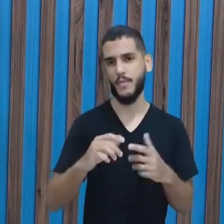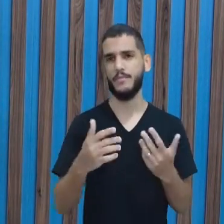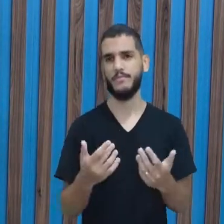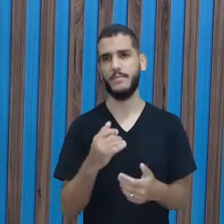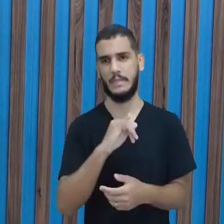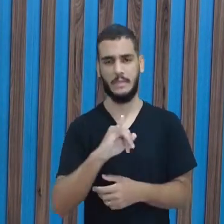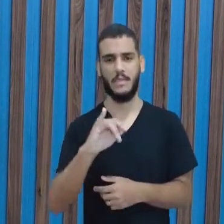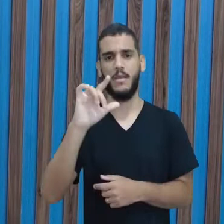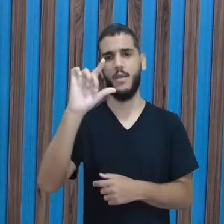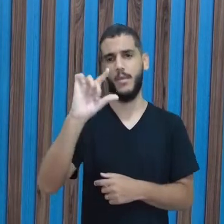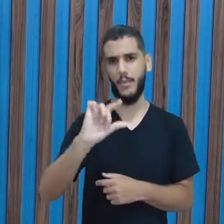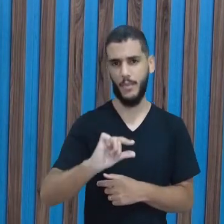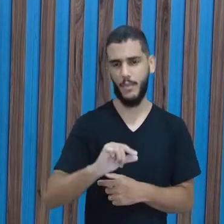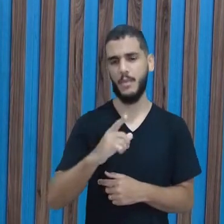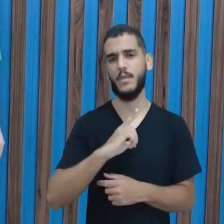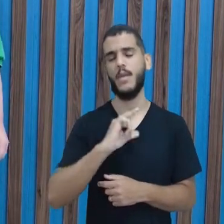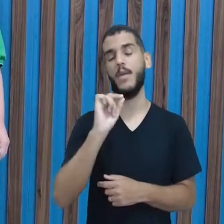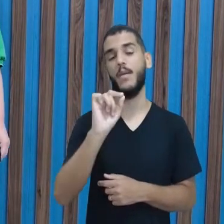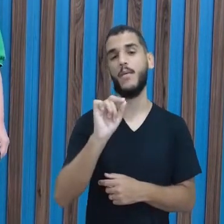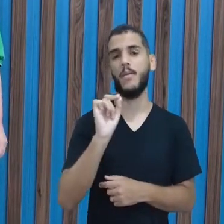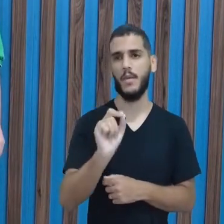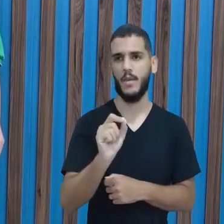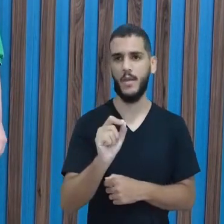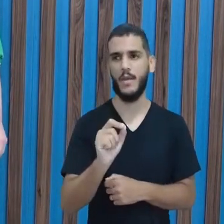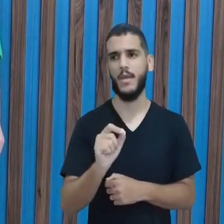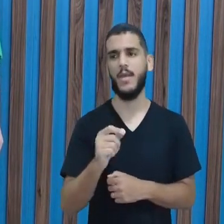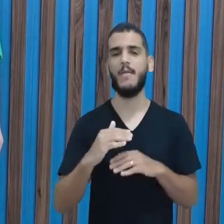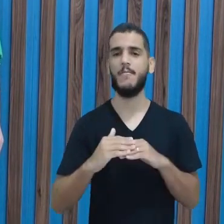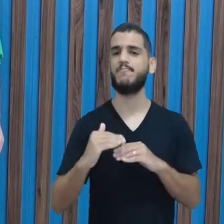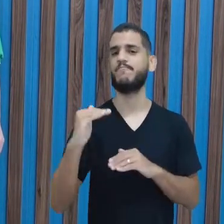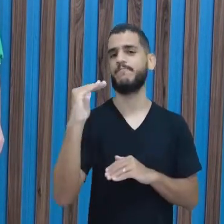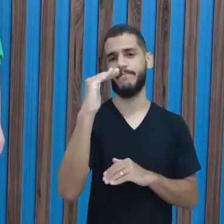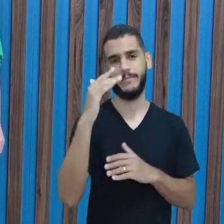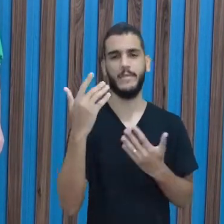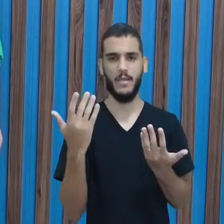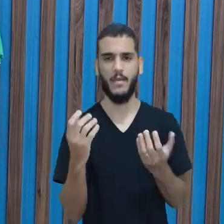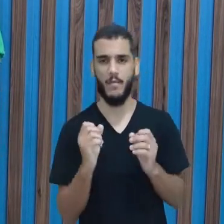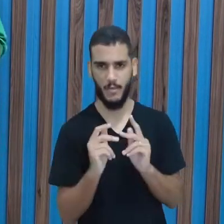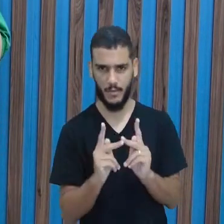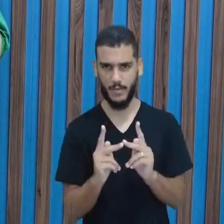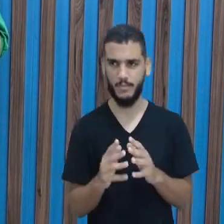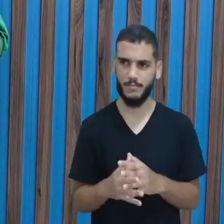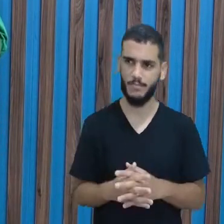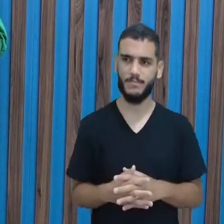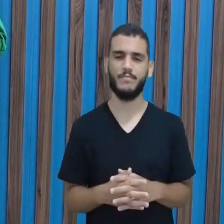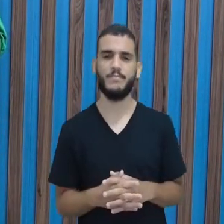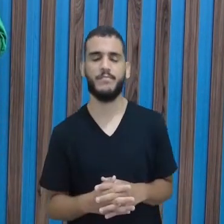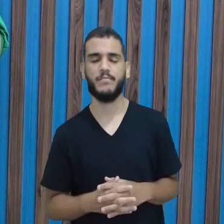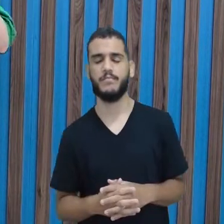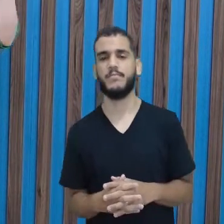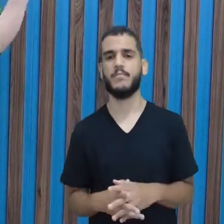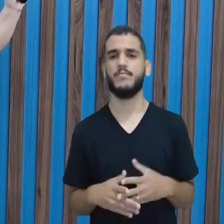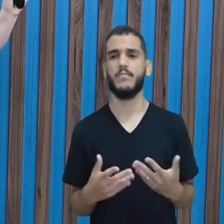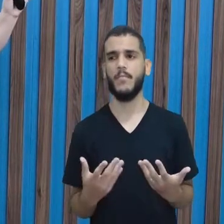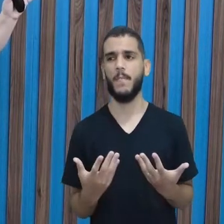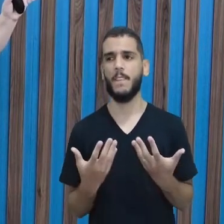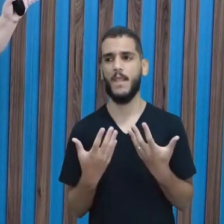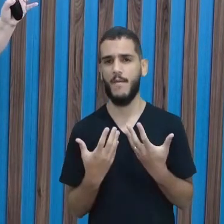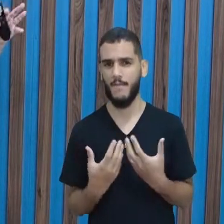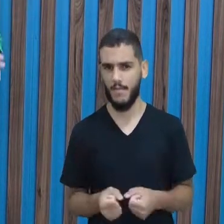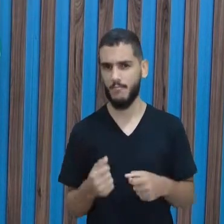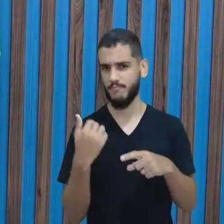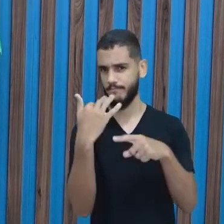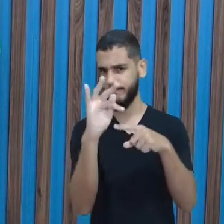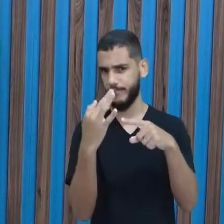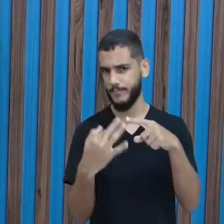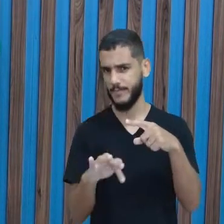aqui diminuísse, aqui teria que necessariamente aumentar, tá, pessoal? Então, vamos deixar essa parte de